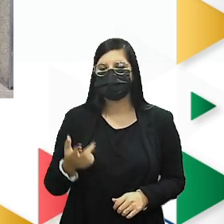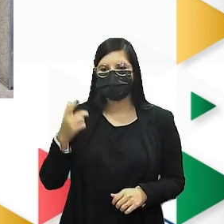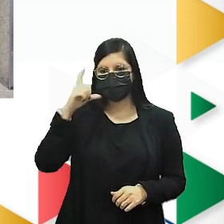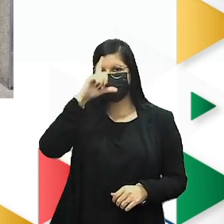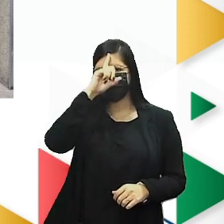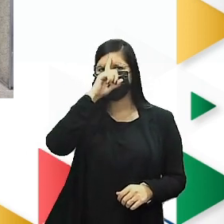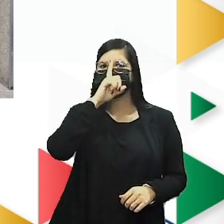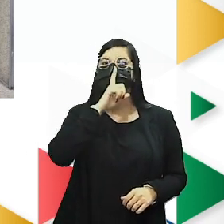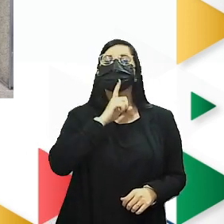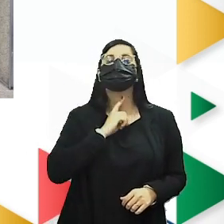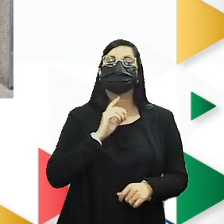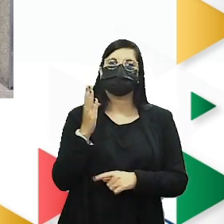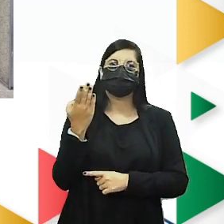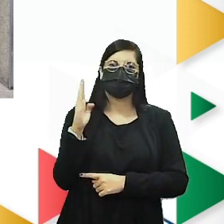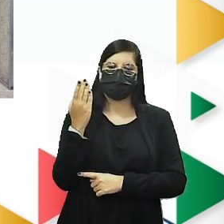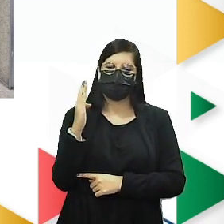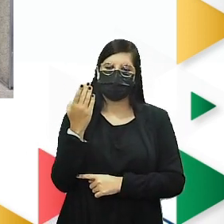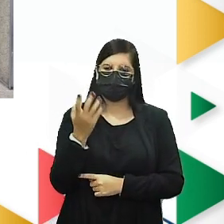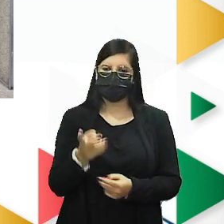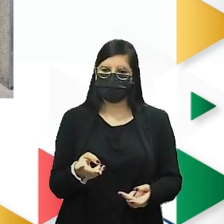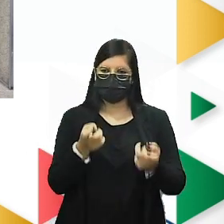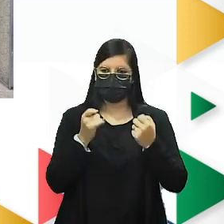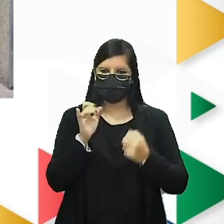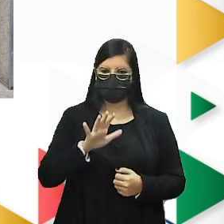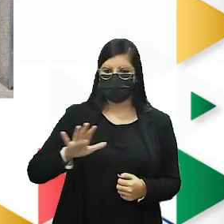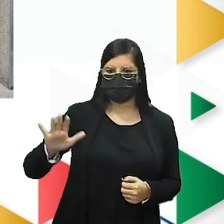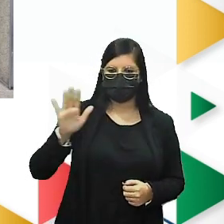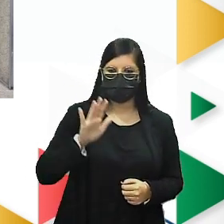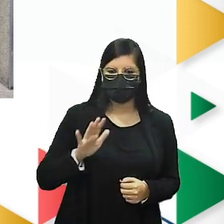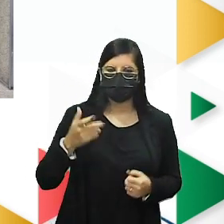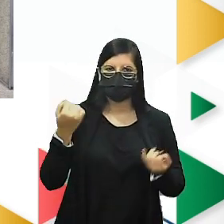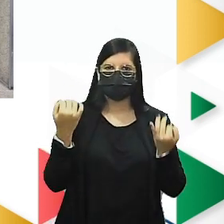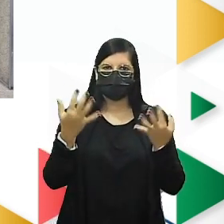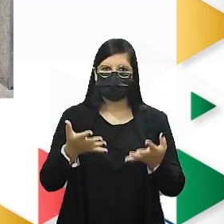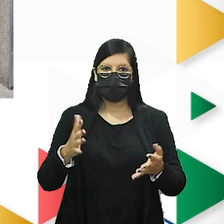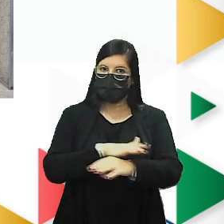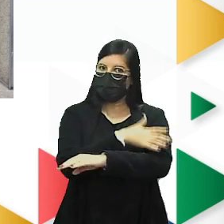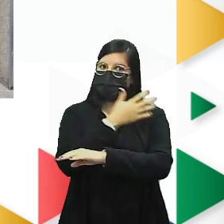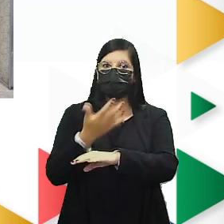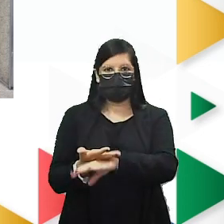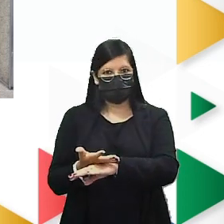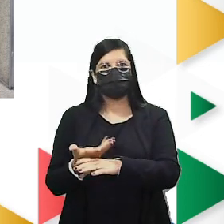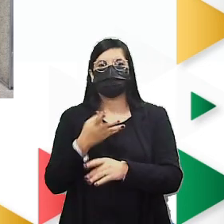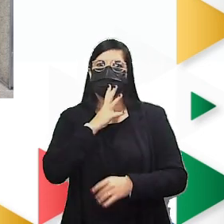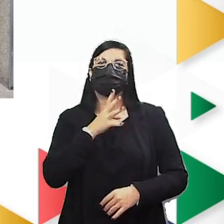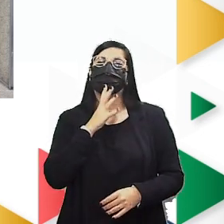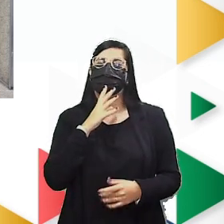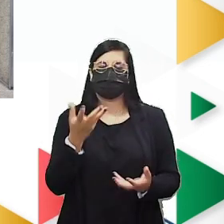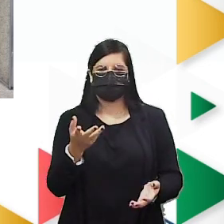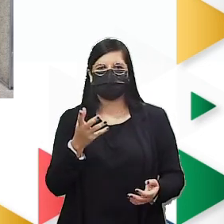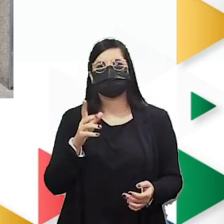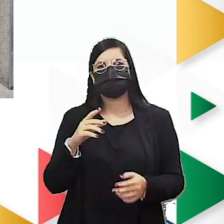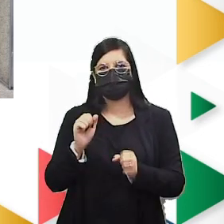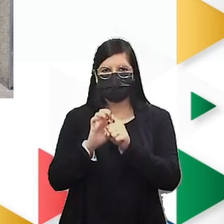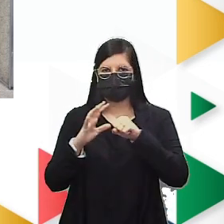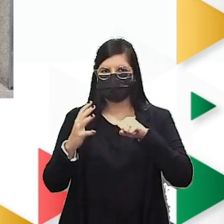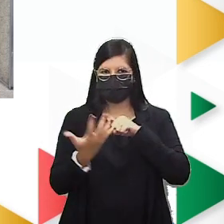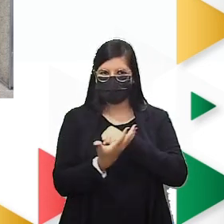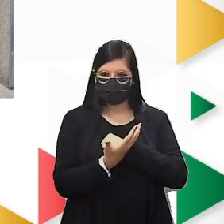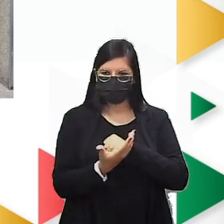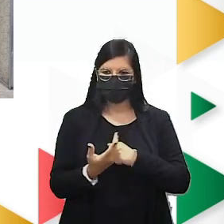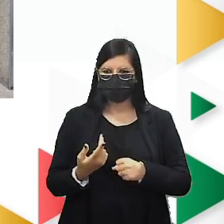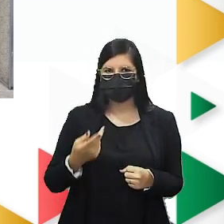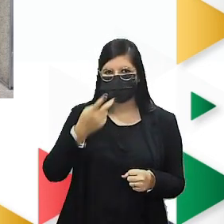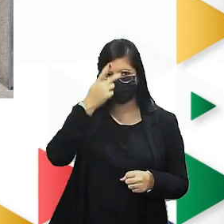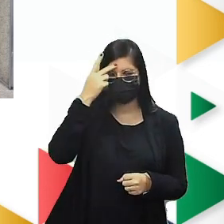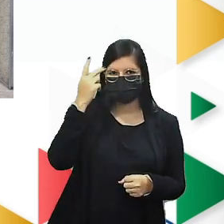do banheiro, né? Então, que a gente vê aí na imagem, né? Que essa imagem, por exemplo, ficou até bastante conhecida na pandemia, né? Quando as pessoas